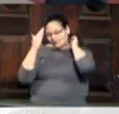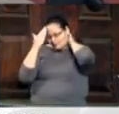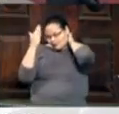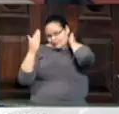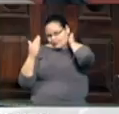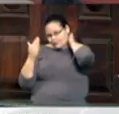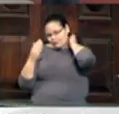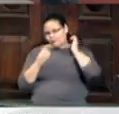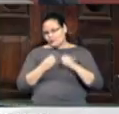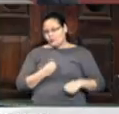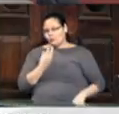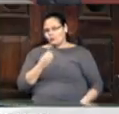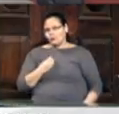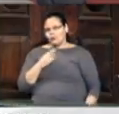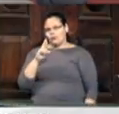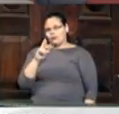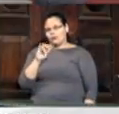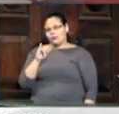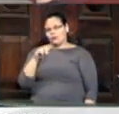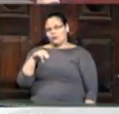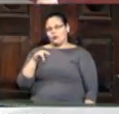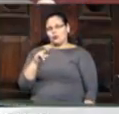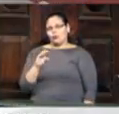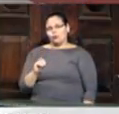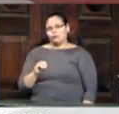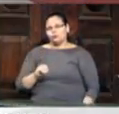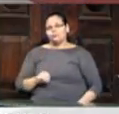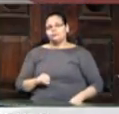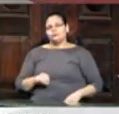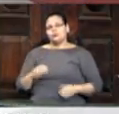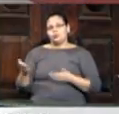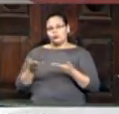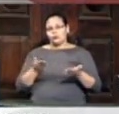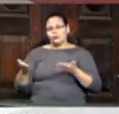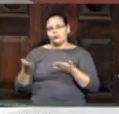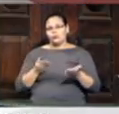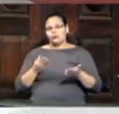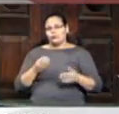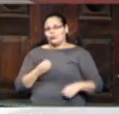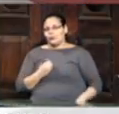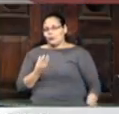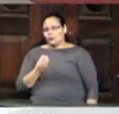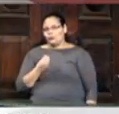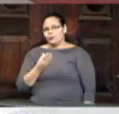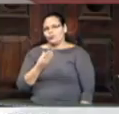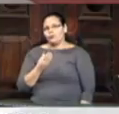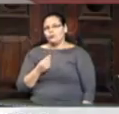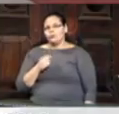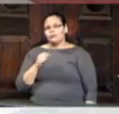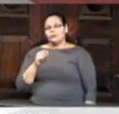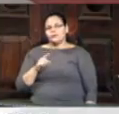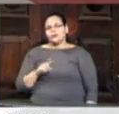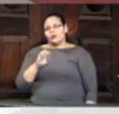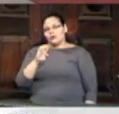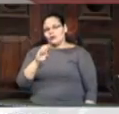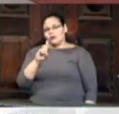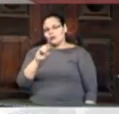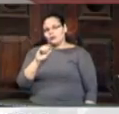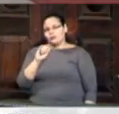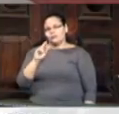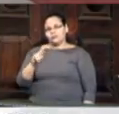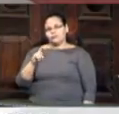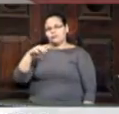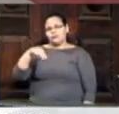Obrigado ao poeta Reinaldo Valinho Álvares. Convido também o poeta Edir Meirelles para que